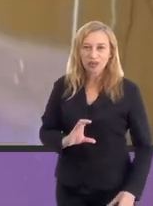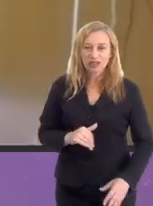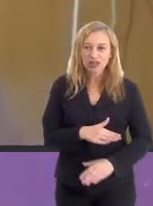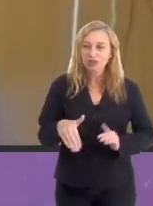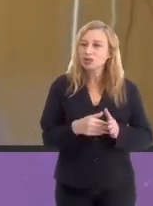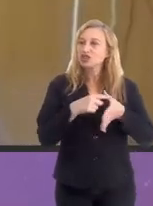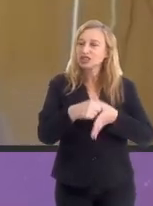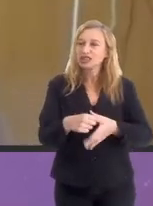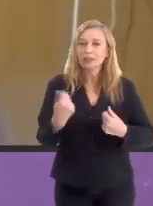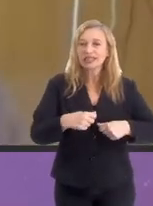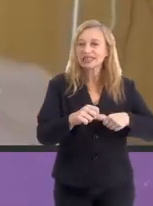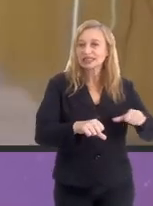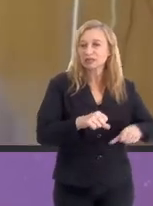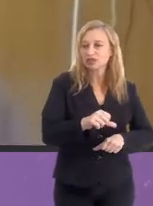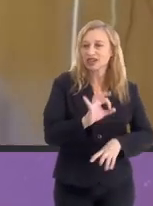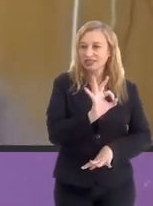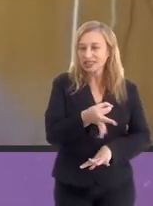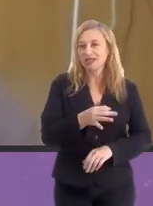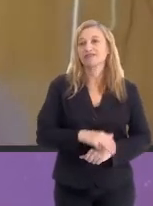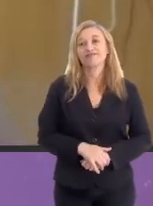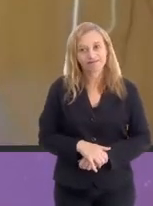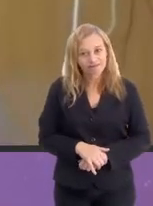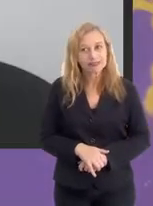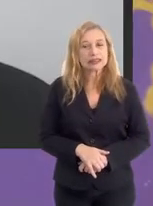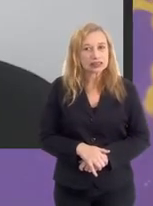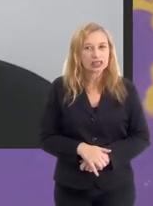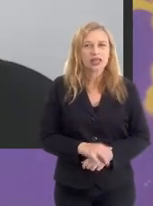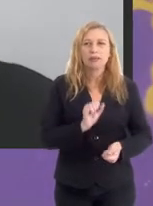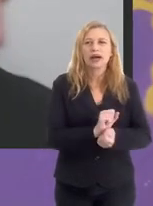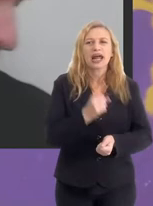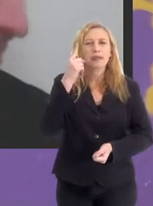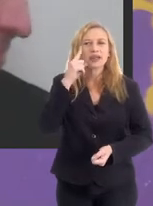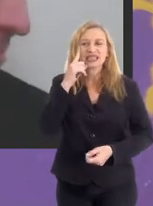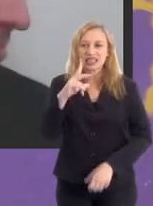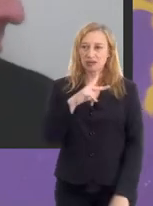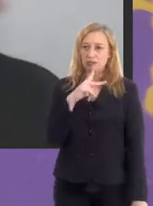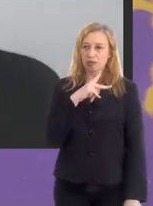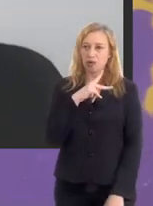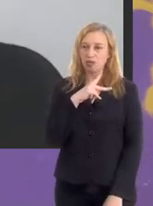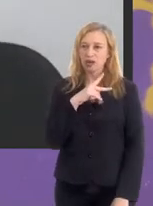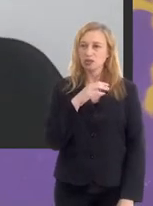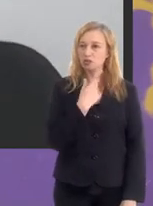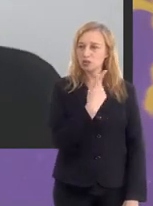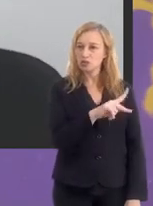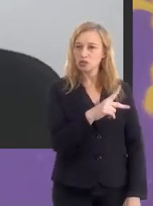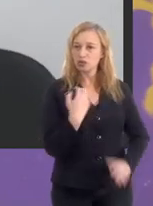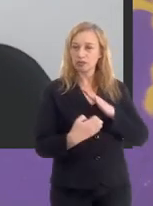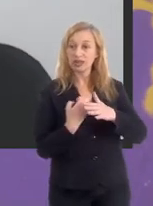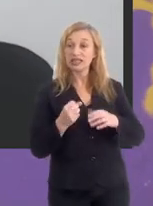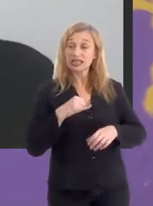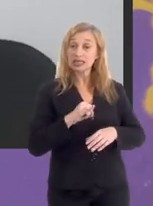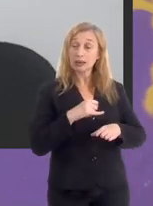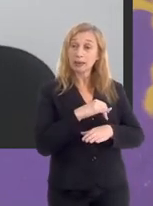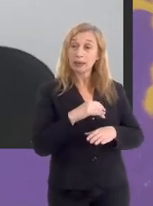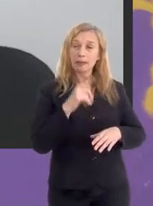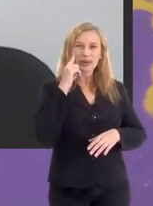o comportamento dos dirigentes ele precisa ser modificado drasticamente ele tem que parar de pensar Enfim no seu CNPJ